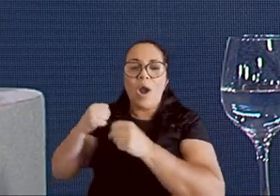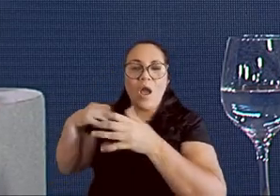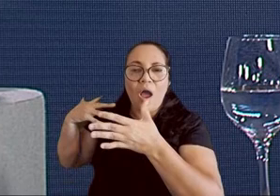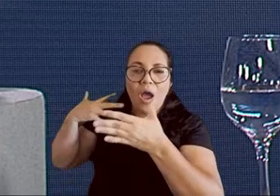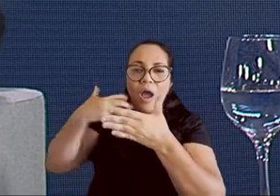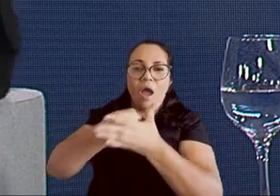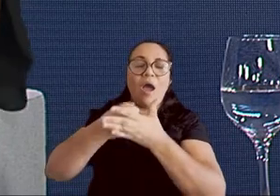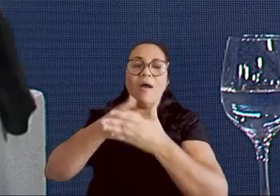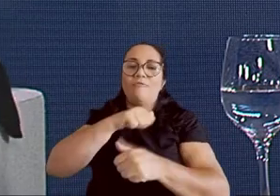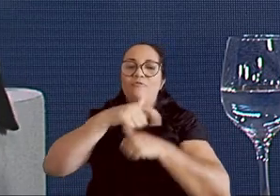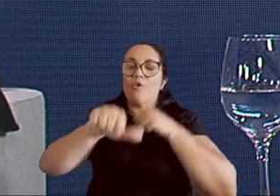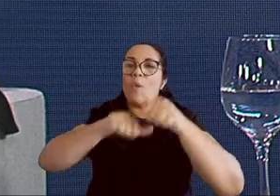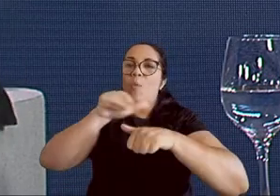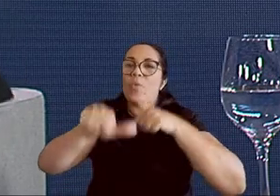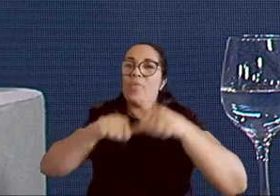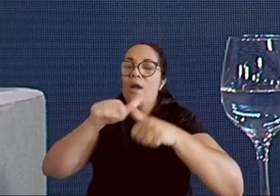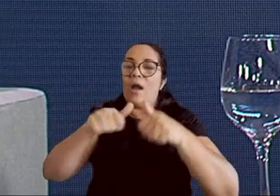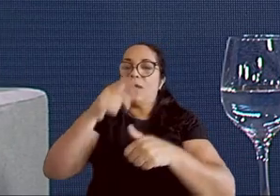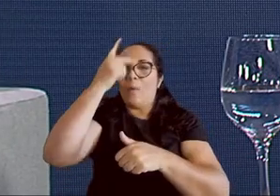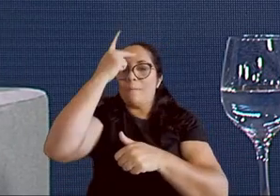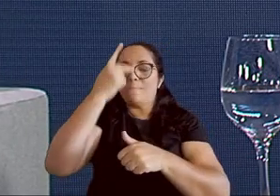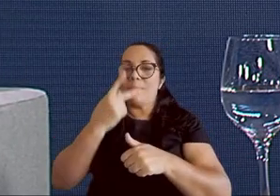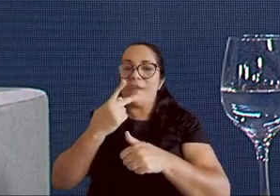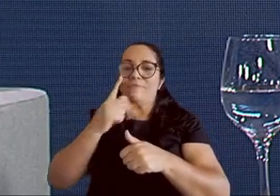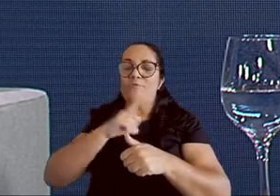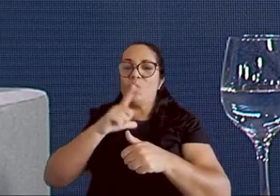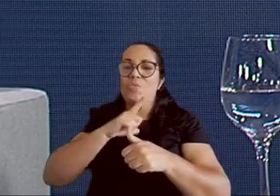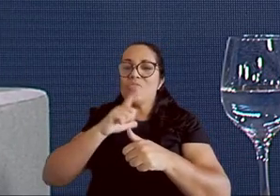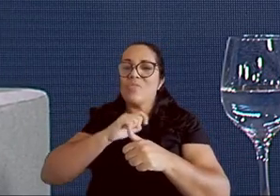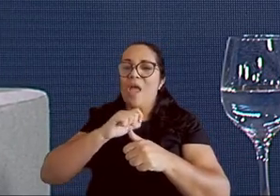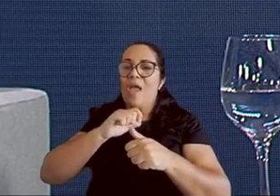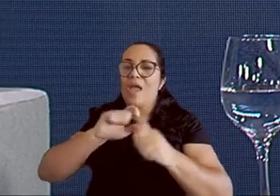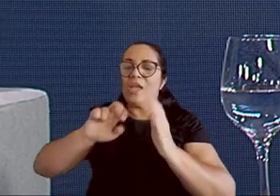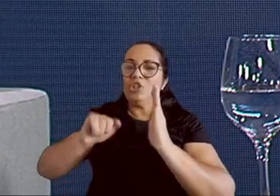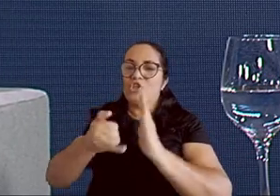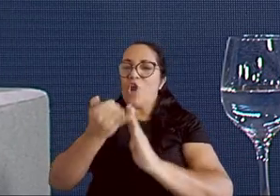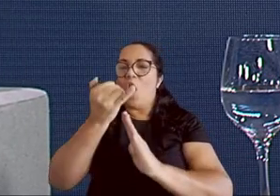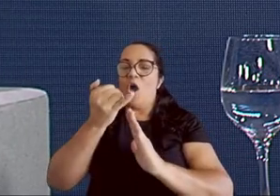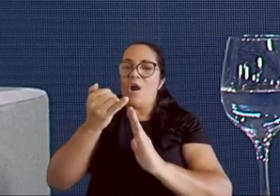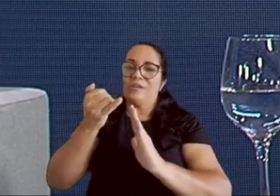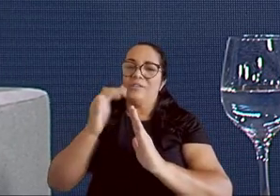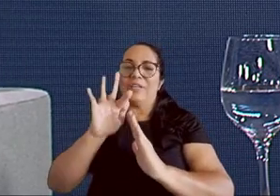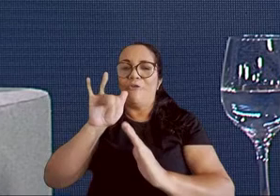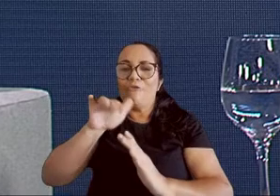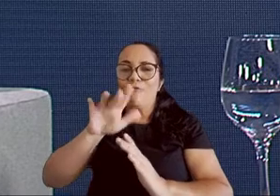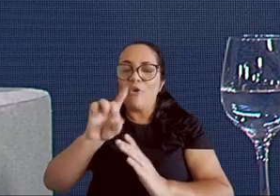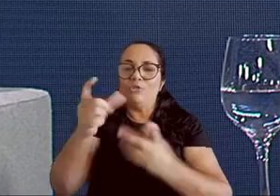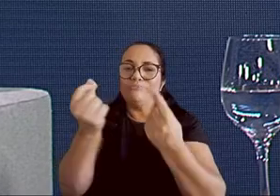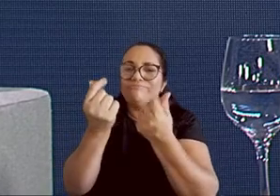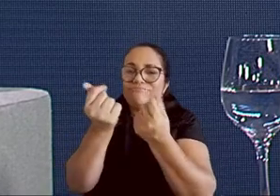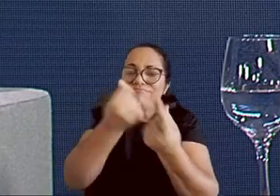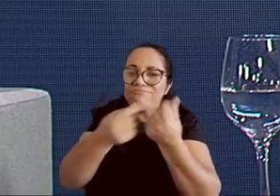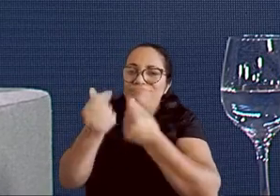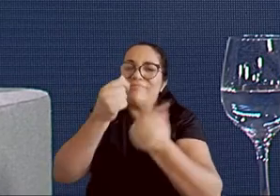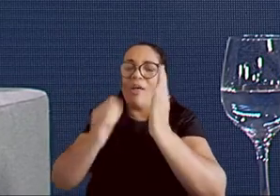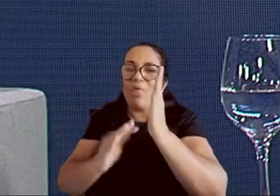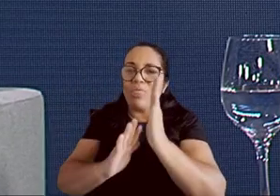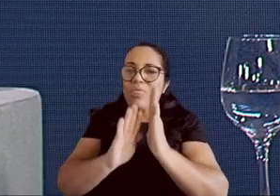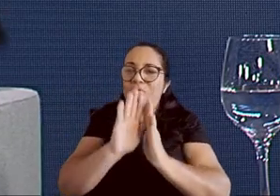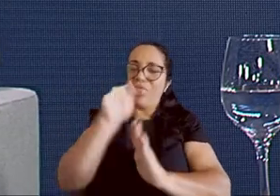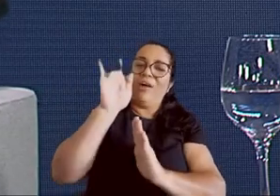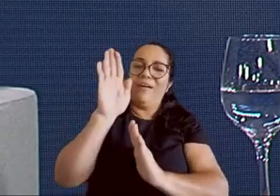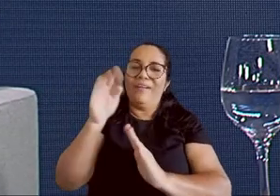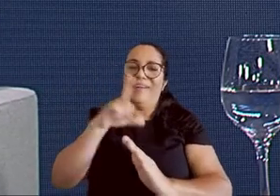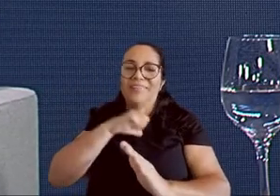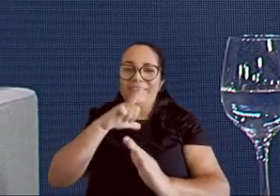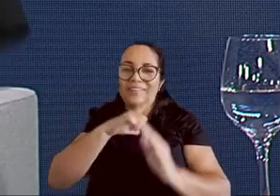Então você tem o fundo super conservador e você tem um fundo bem mais arriscado e tem o fundo de estresse que até uma outra